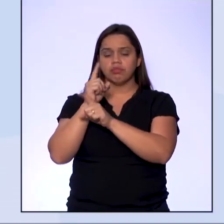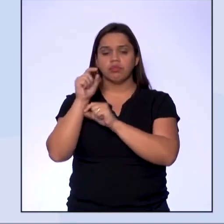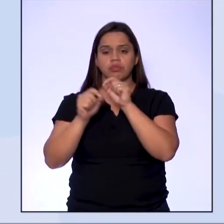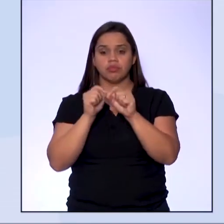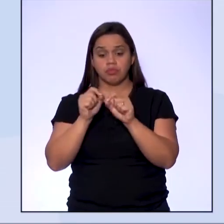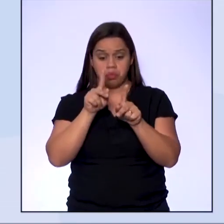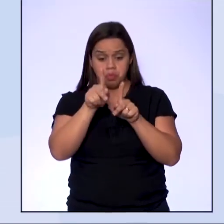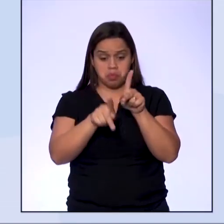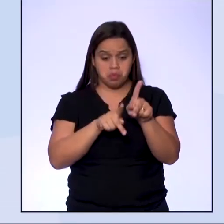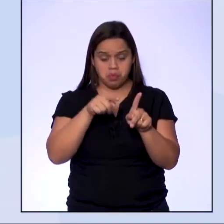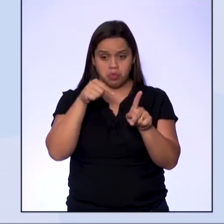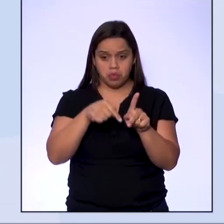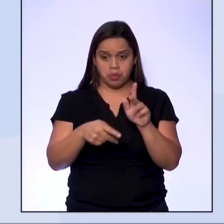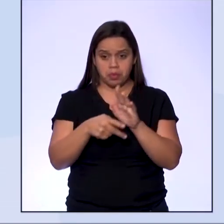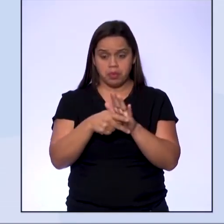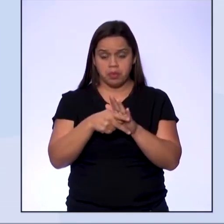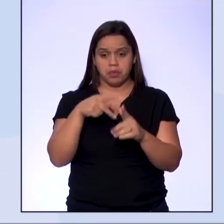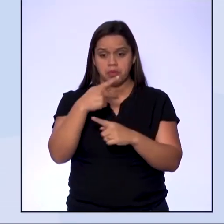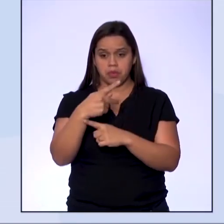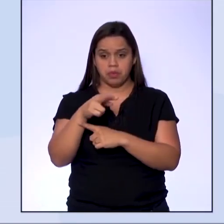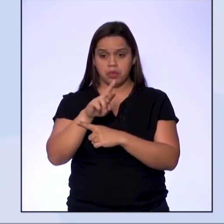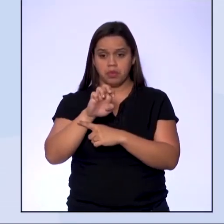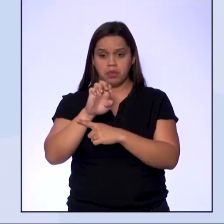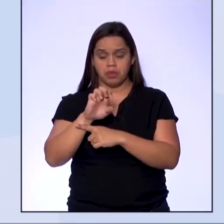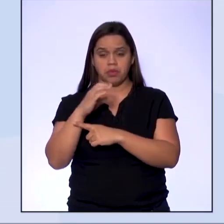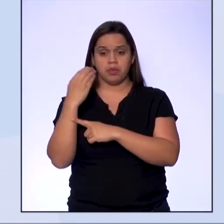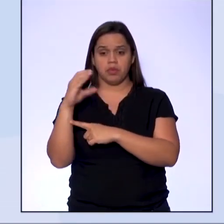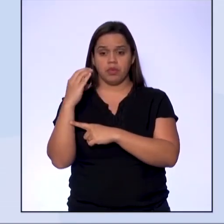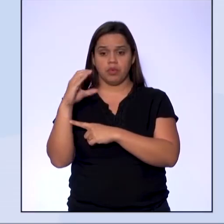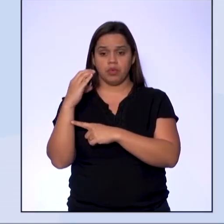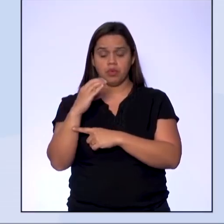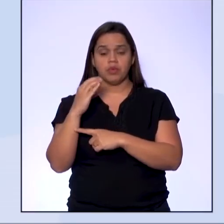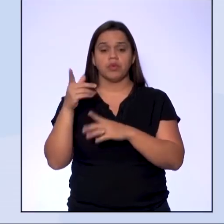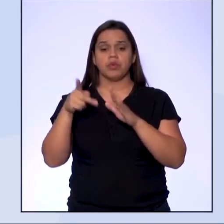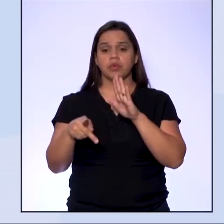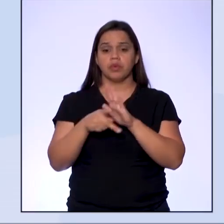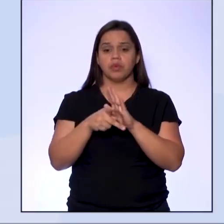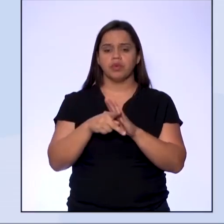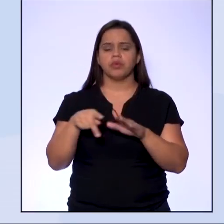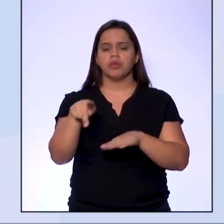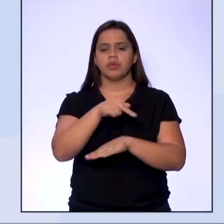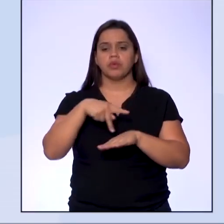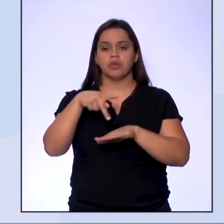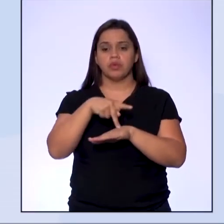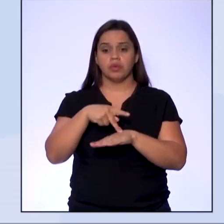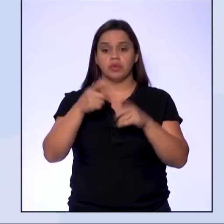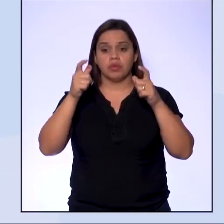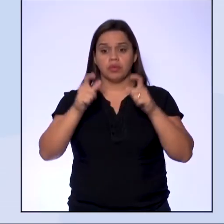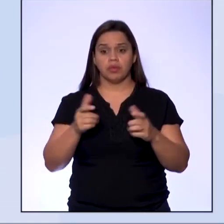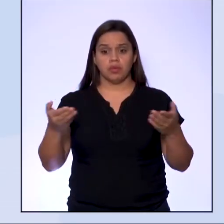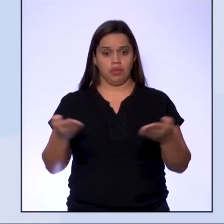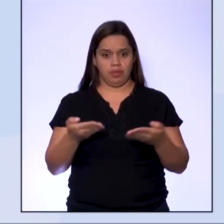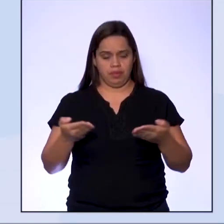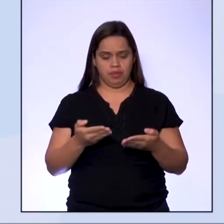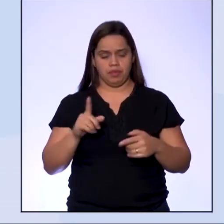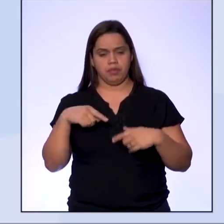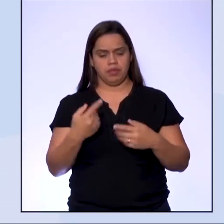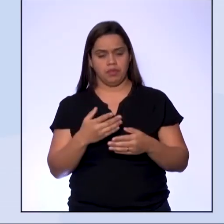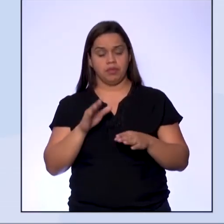imagens, estão todas juntas agora na tela para vocês acompanharem, fazerem os seus